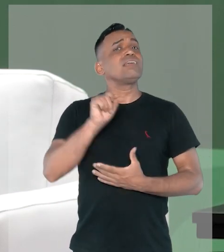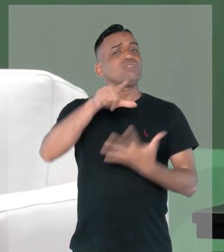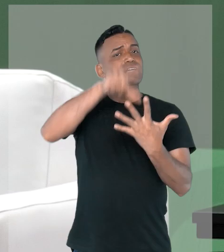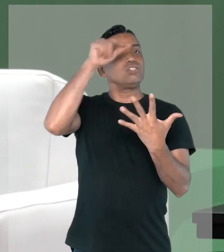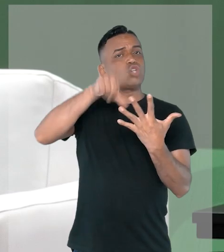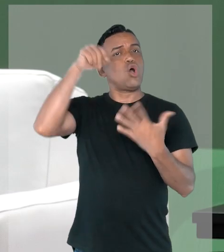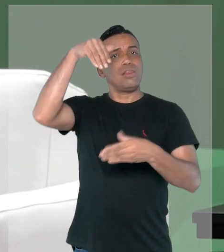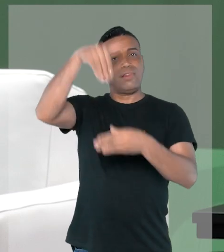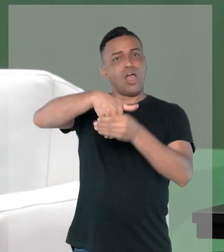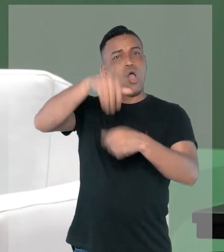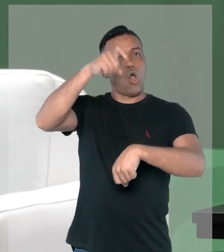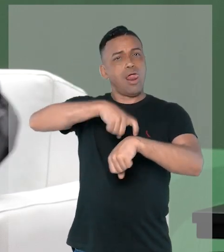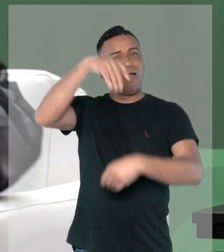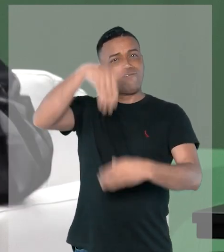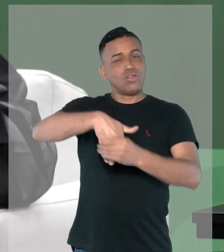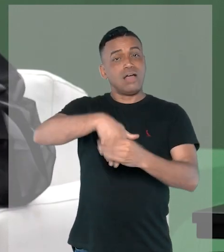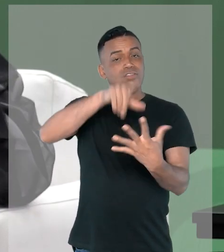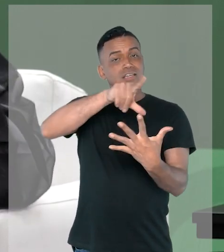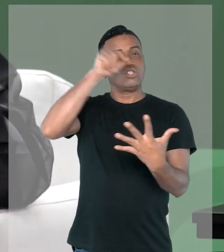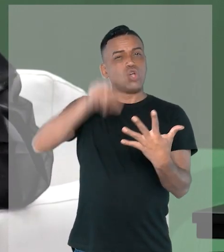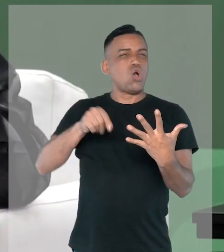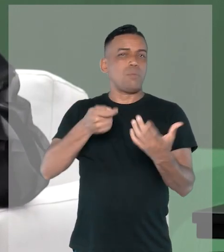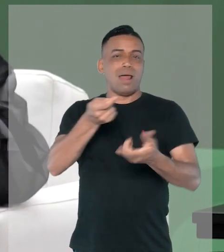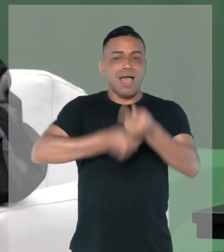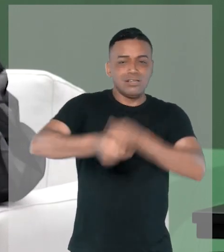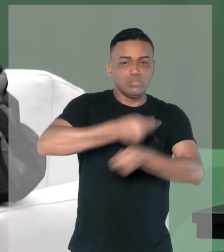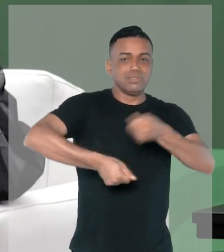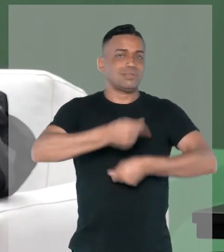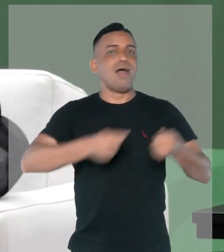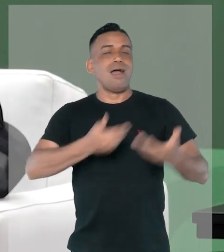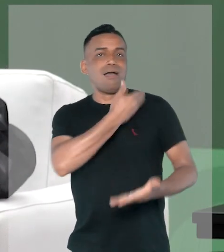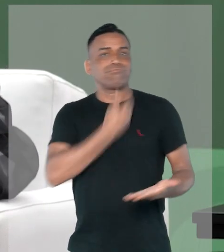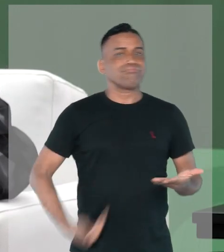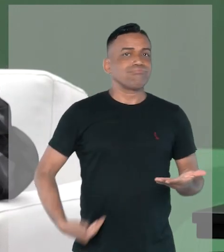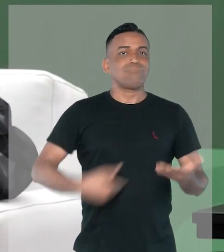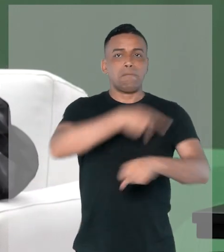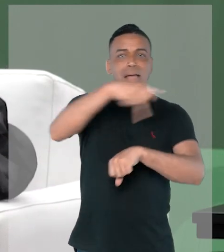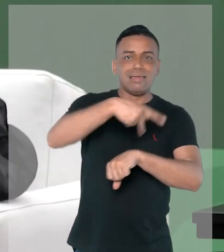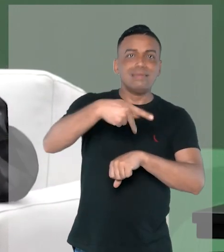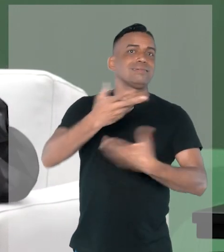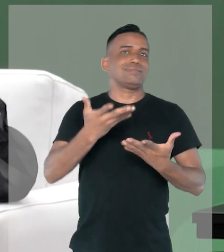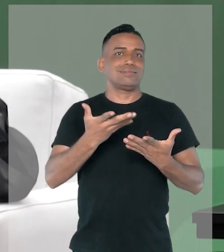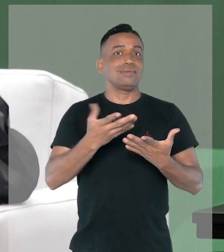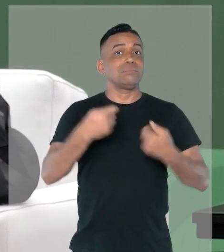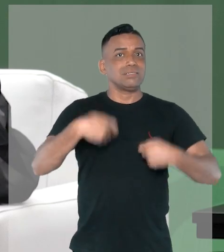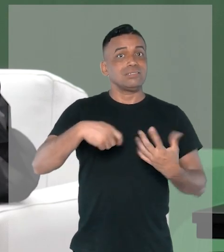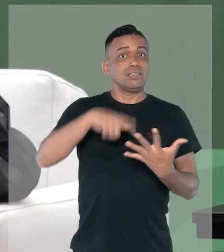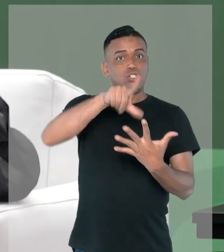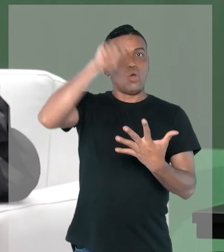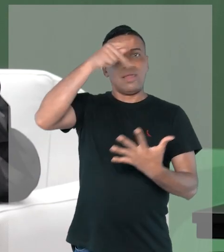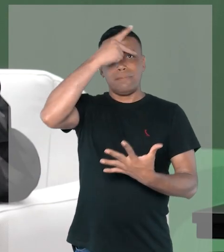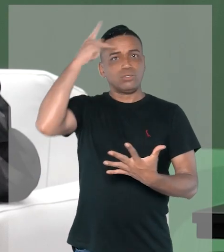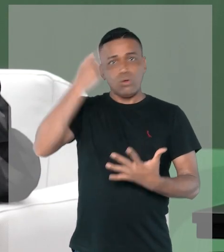para administrar um país, para quem você escolhe para administrar qualquer órgão público. É alguém que tem discernimento